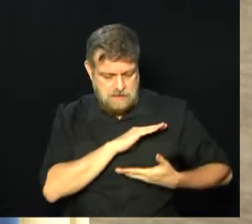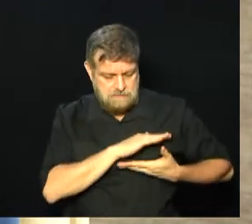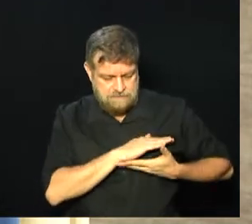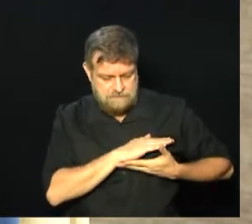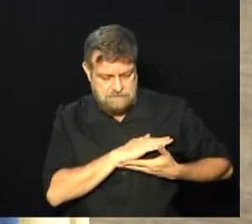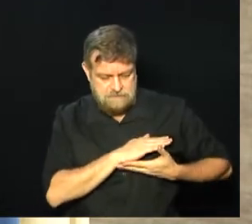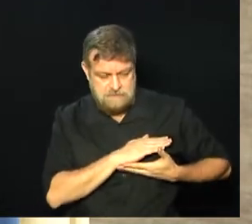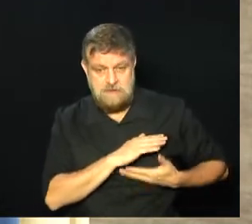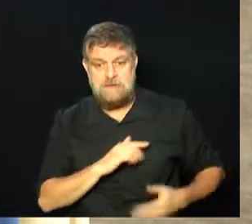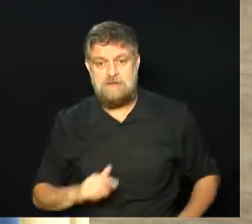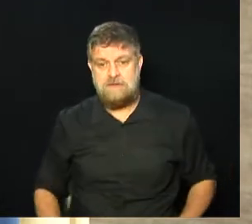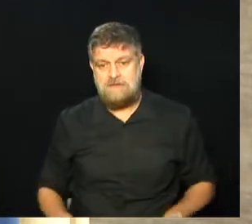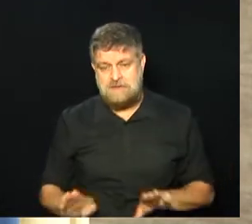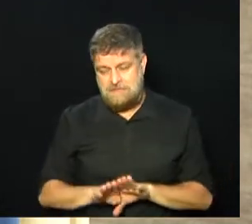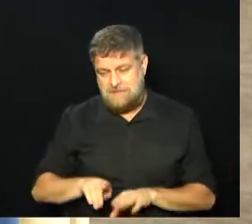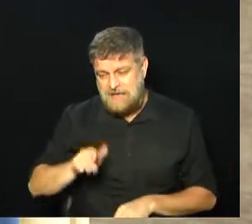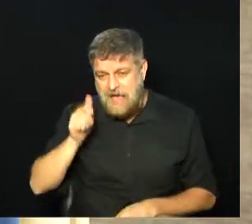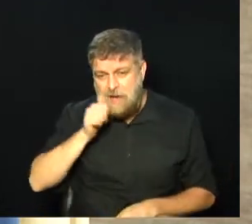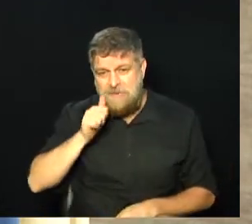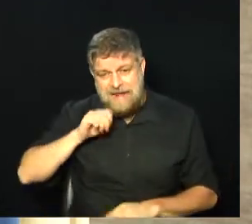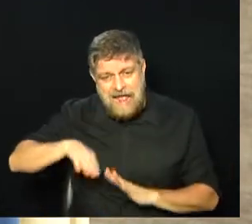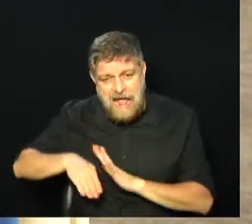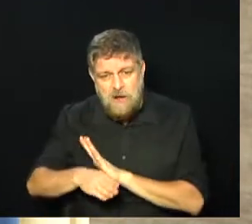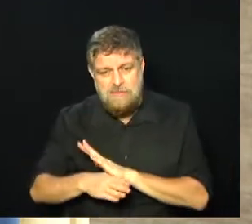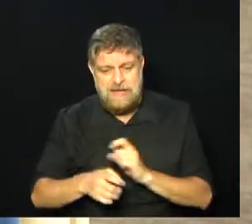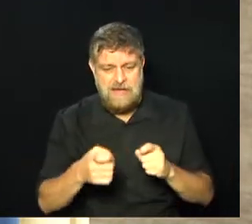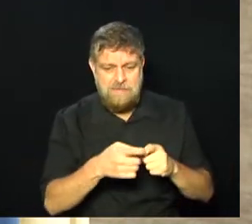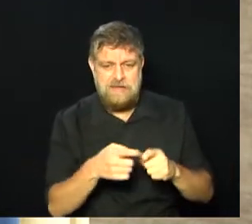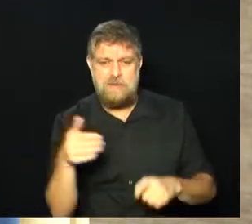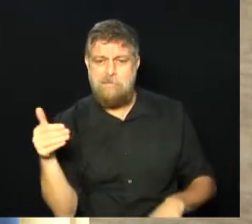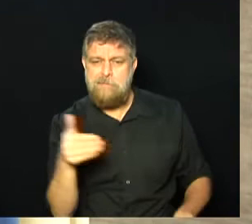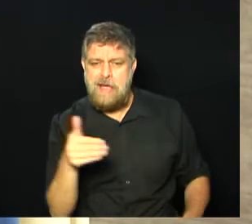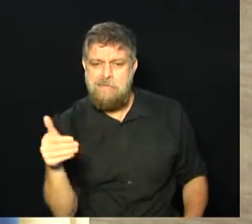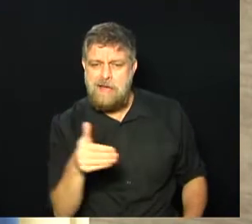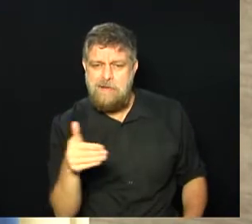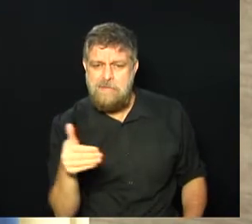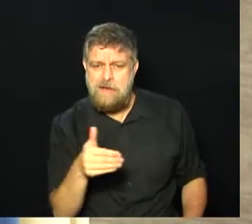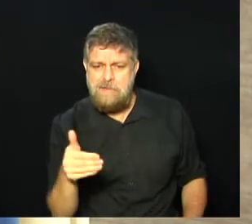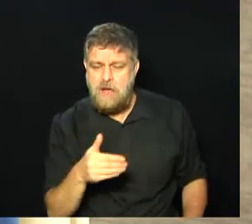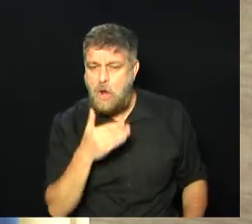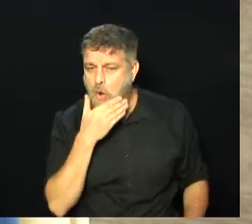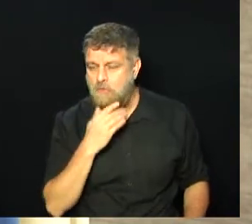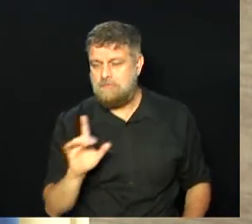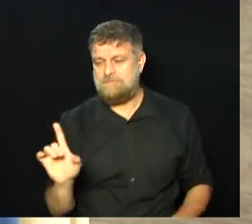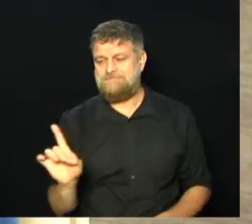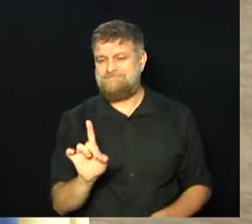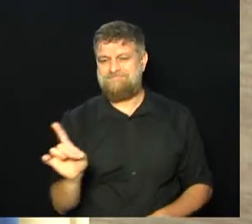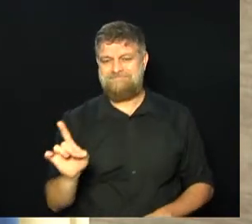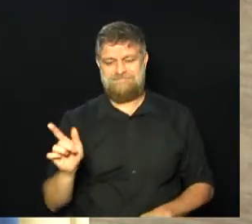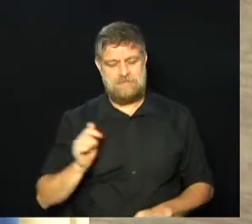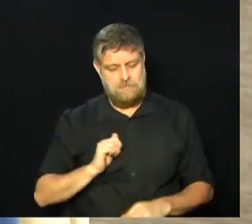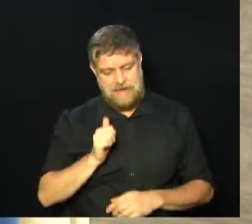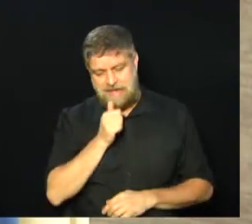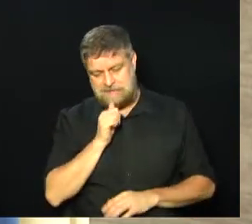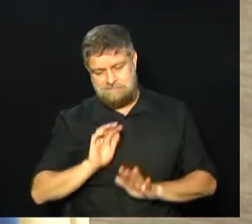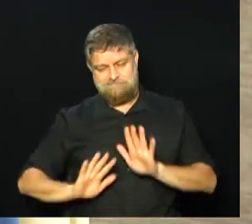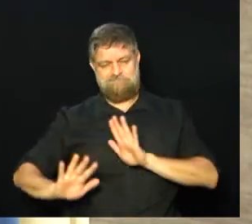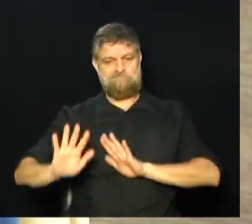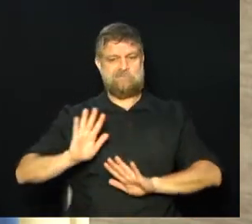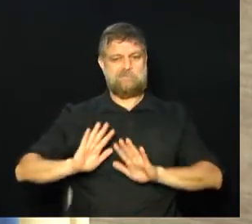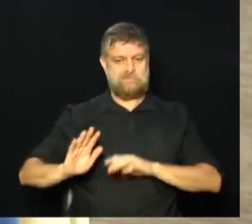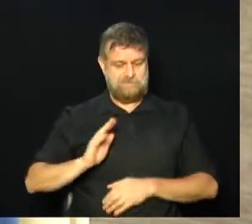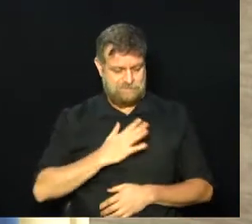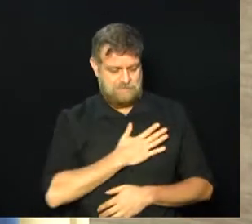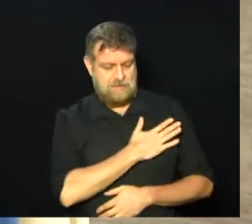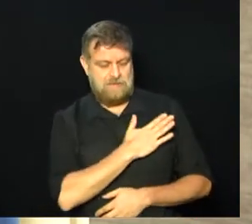sua mamografia, visitas periódicas ao ginecologista. O homem não, o homem ainda tem algum preconceito. Muitas